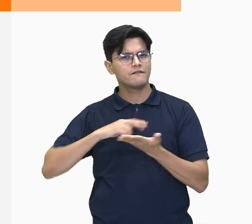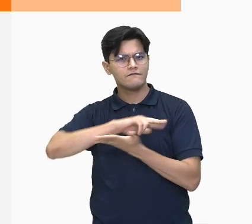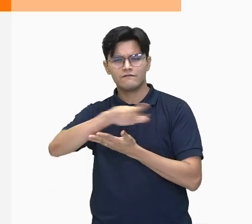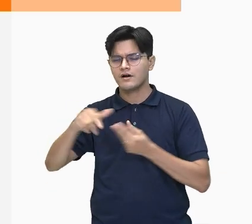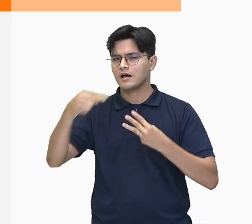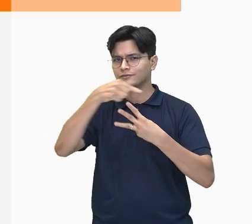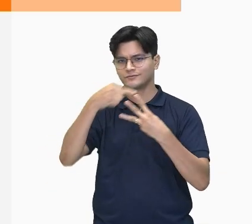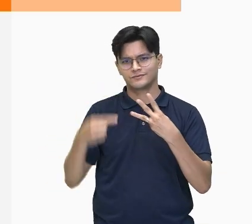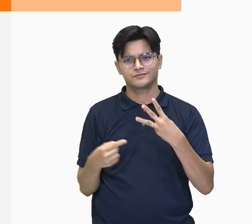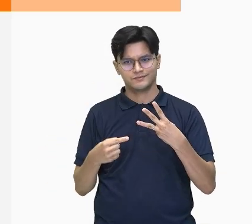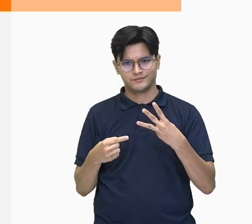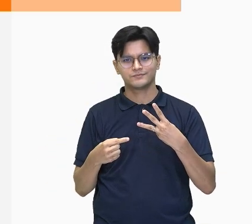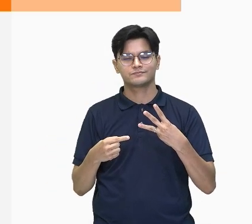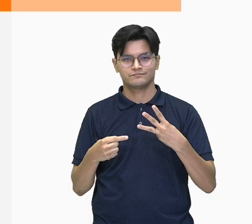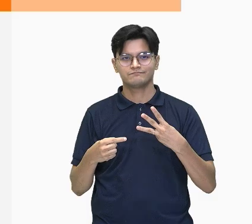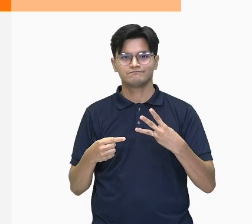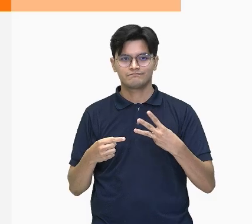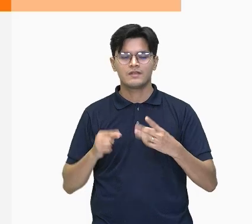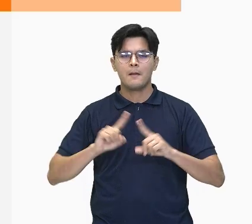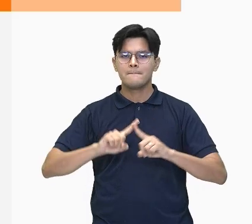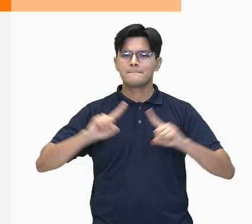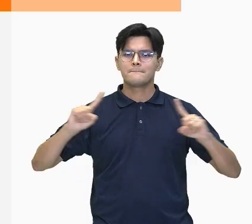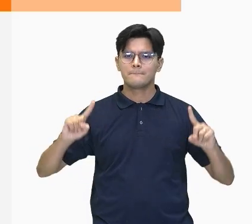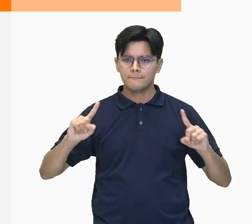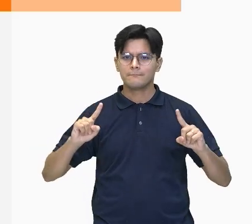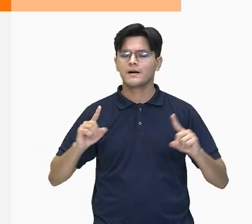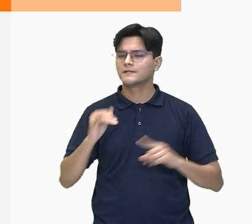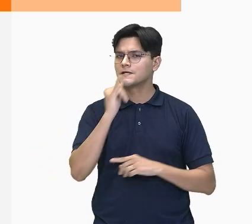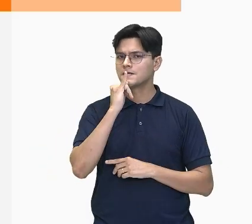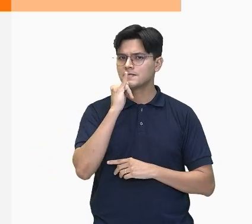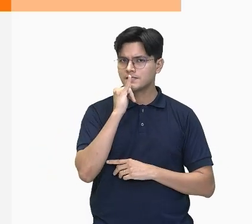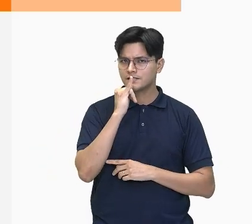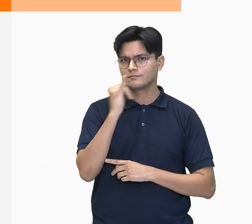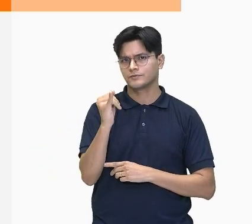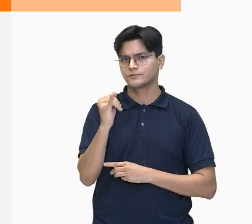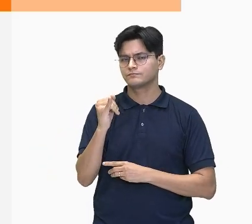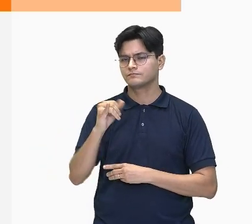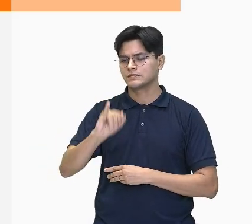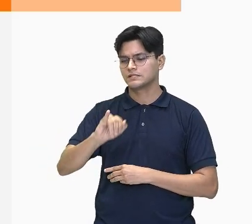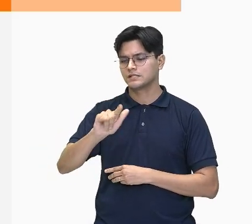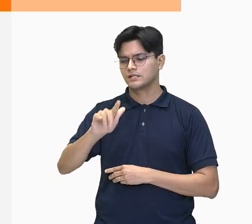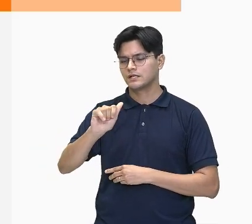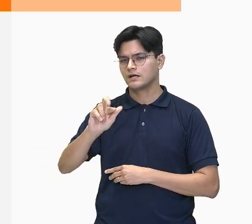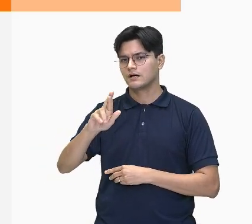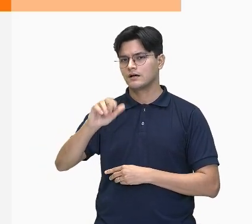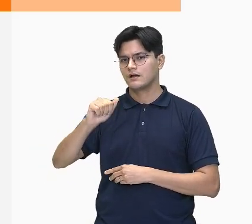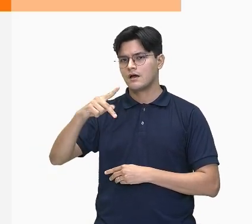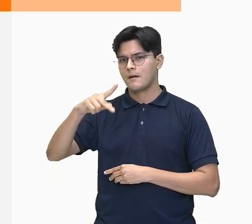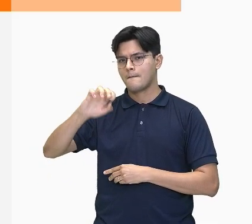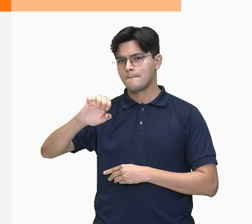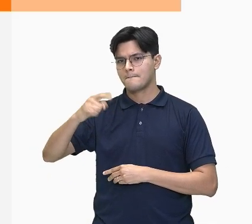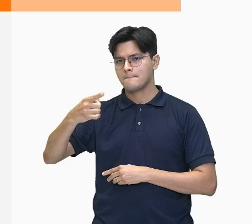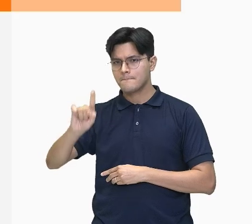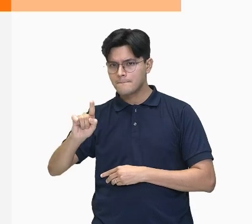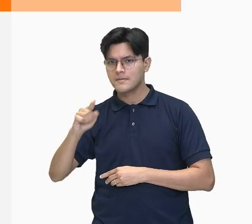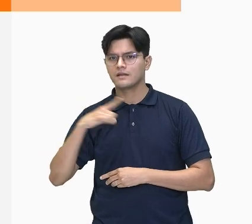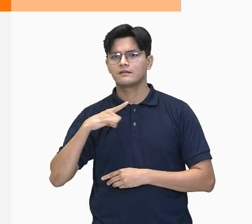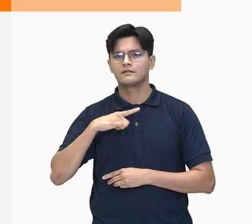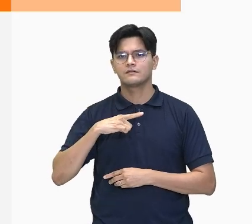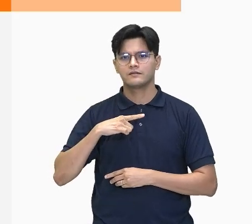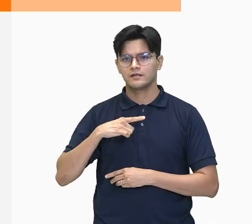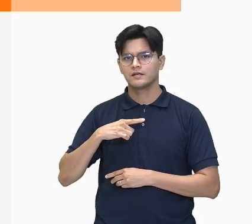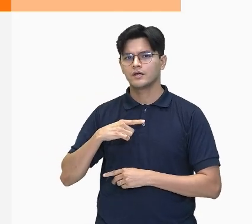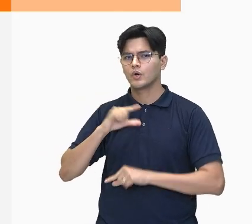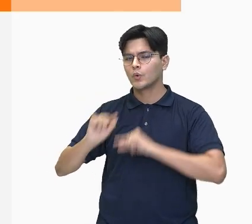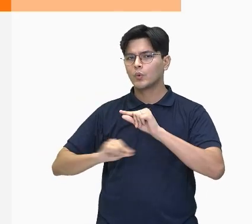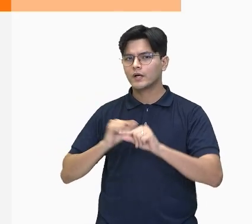furos, inúmeros paranás. Mas a gente cita como exemplo de igarapé o igarapé de Xidarinhe, lá em